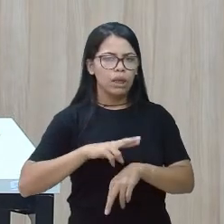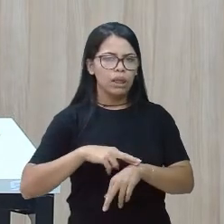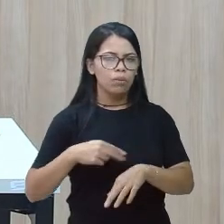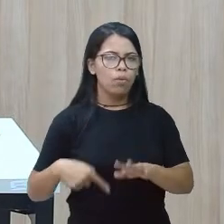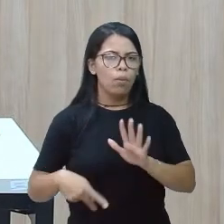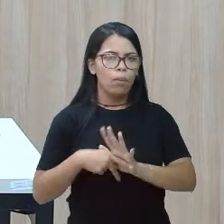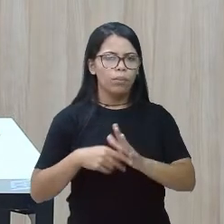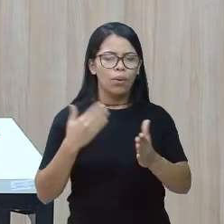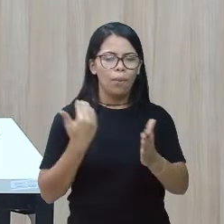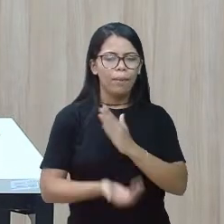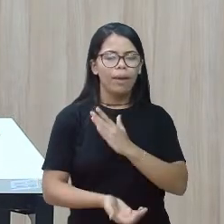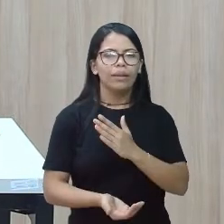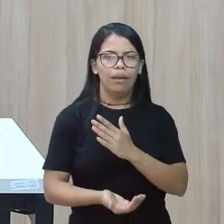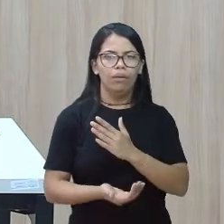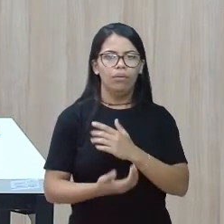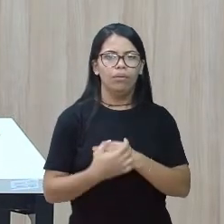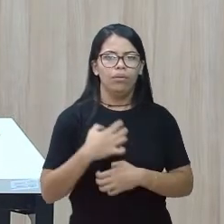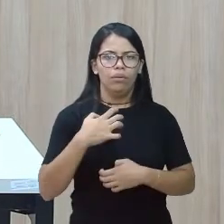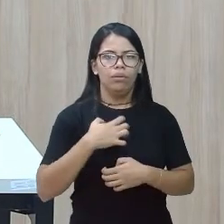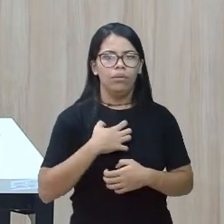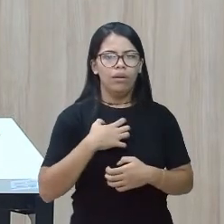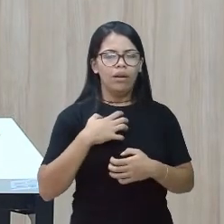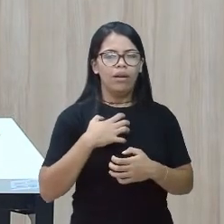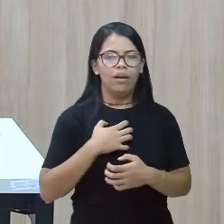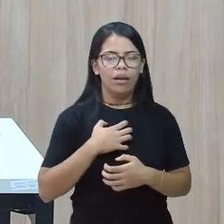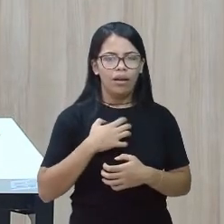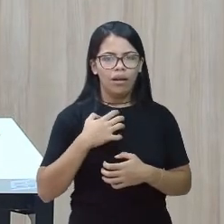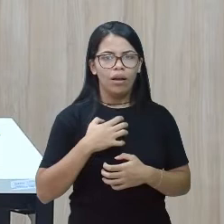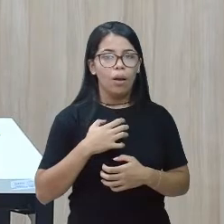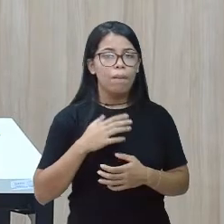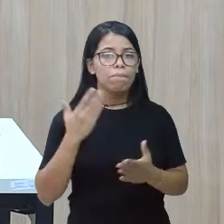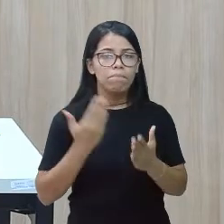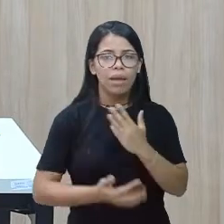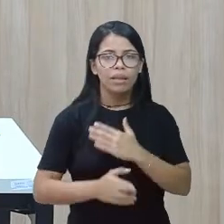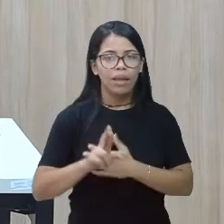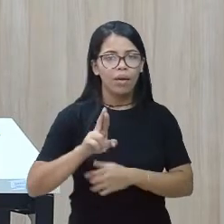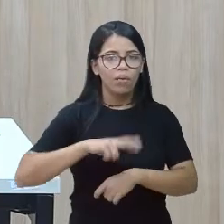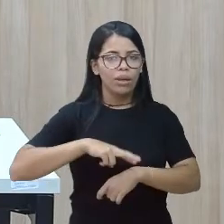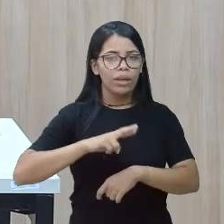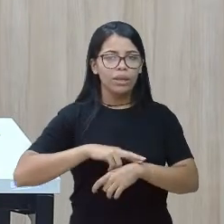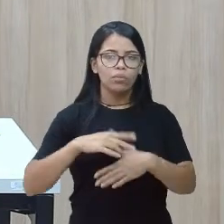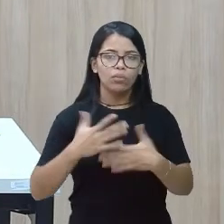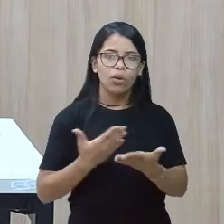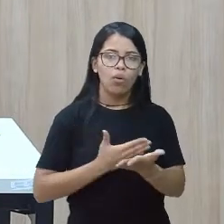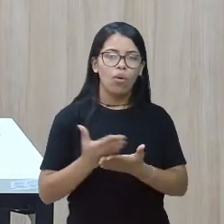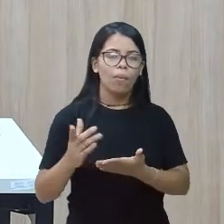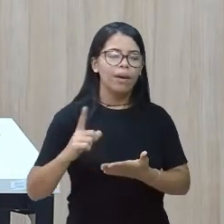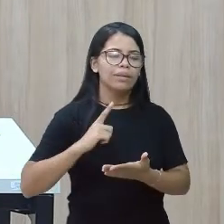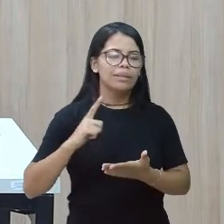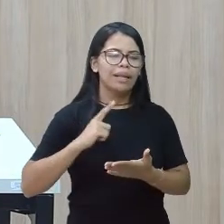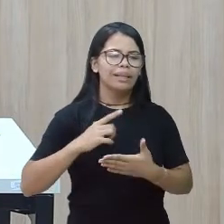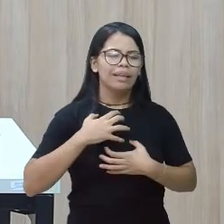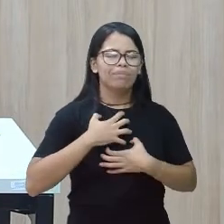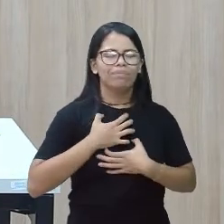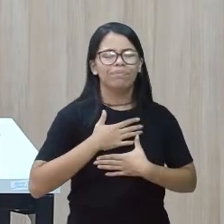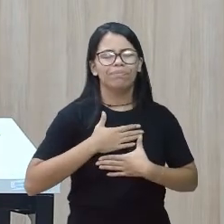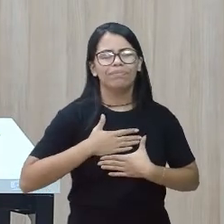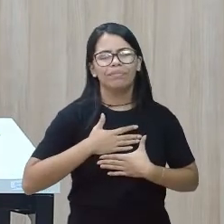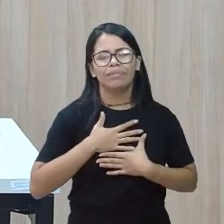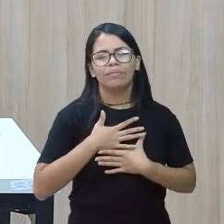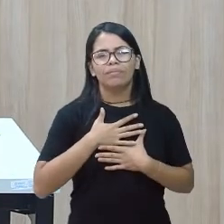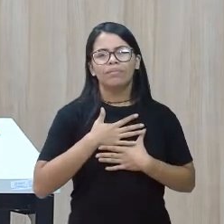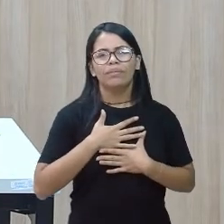perdeu esse ritmo. Ele está fora do ritmo. E aí, a gente vai começar a ter aqueles movimentos desagradáveis, né? E